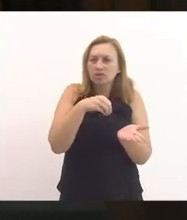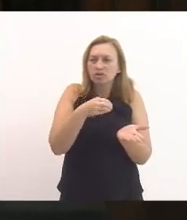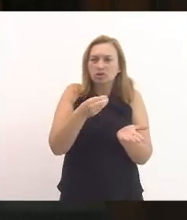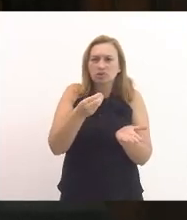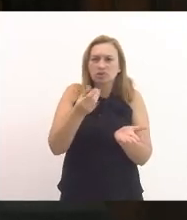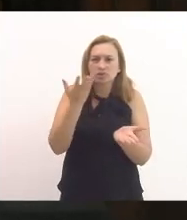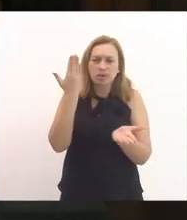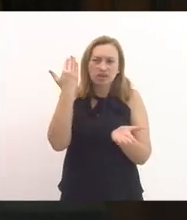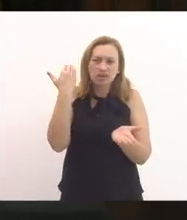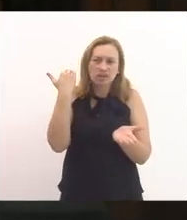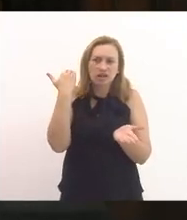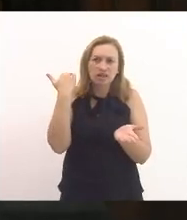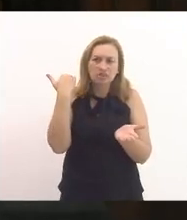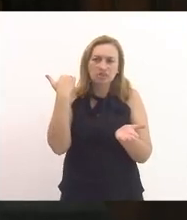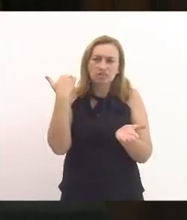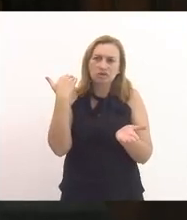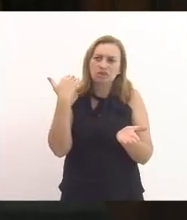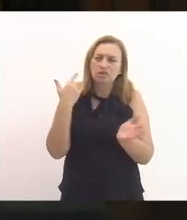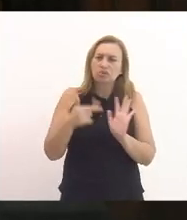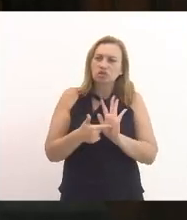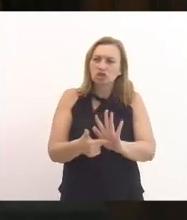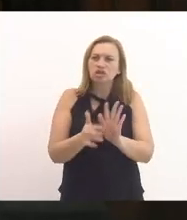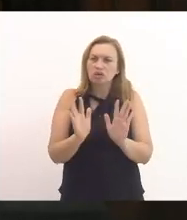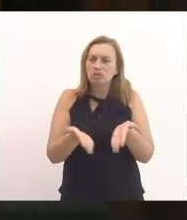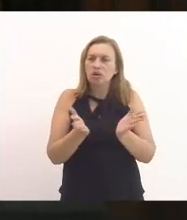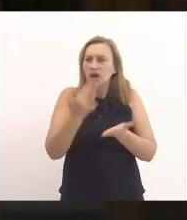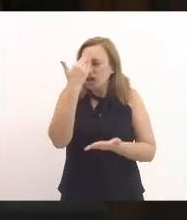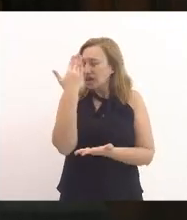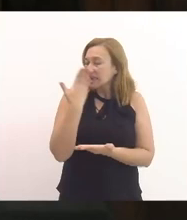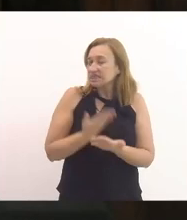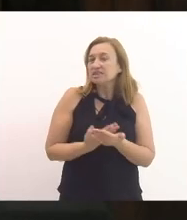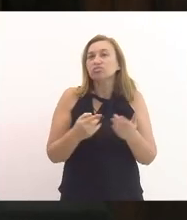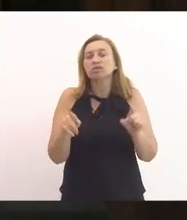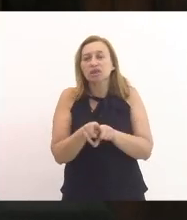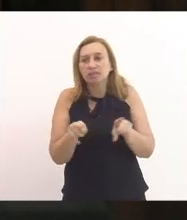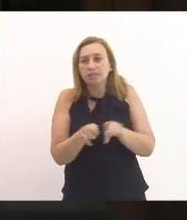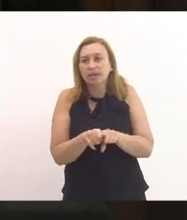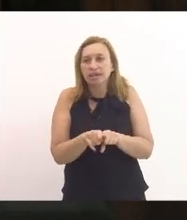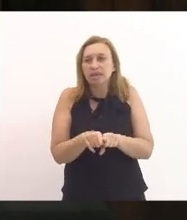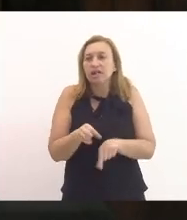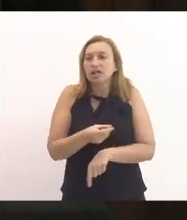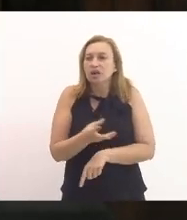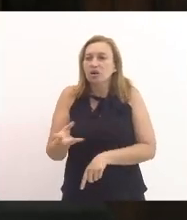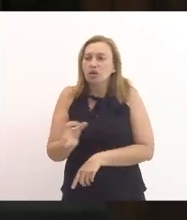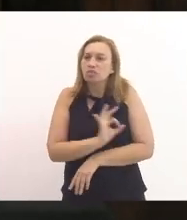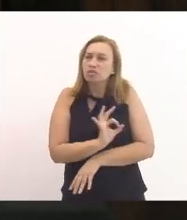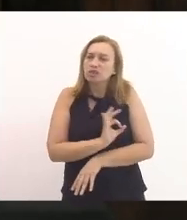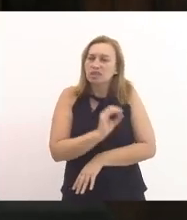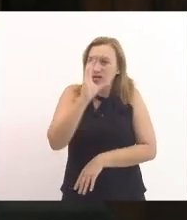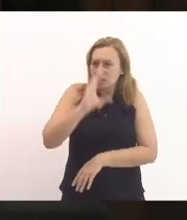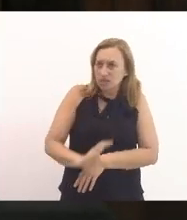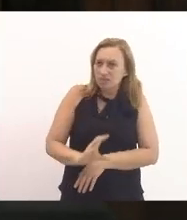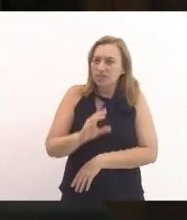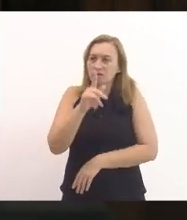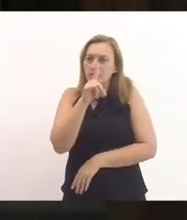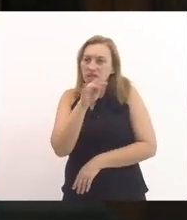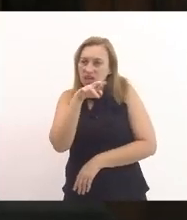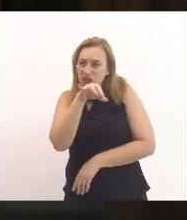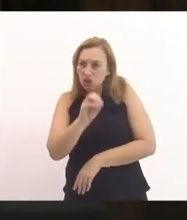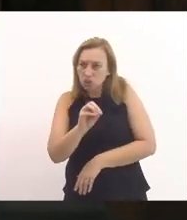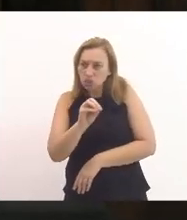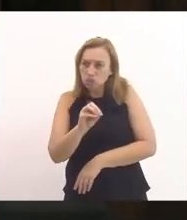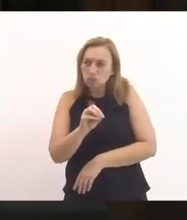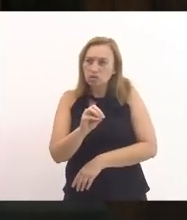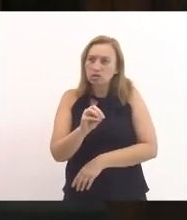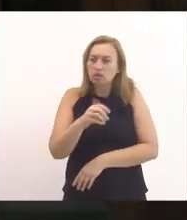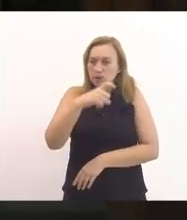e trazido para agora então acredito que também enquanto o policial civil enquanto perito criminal que